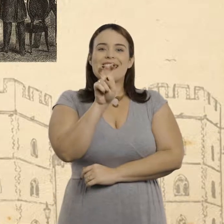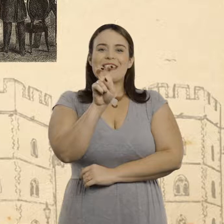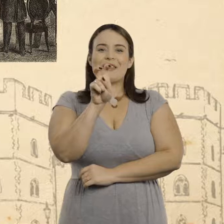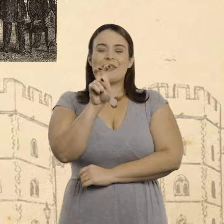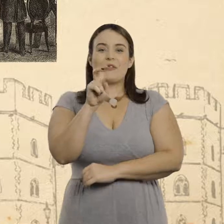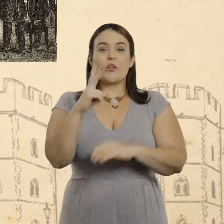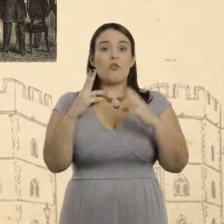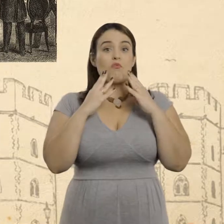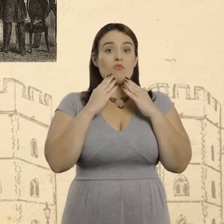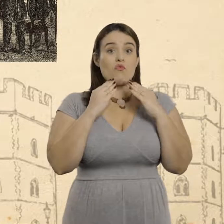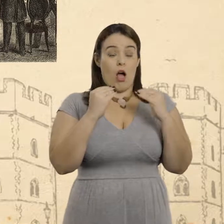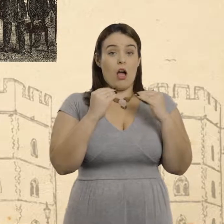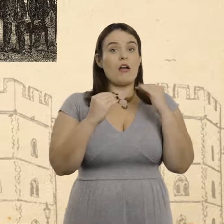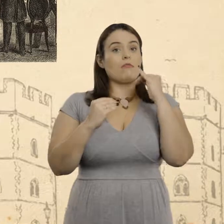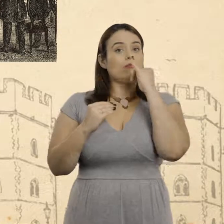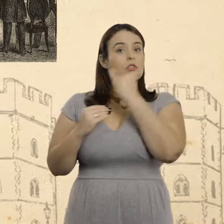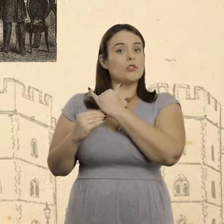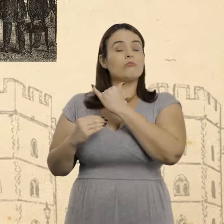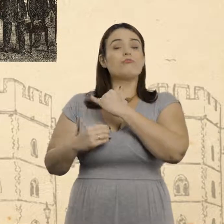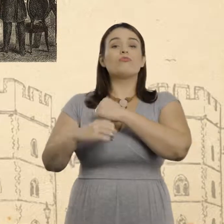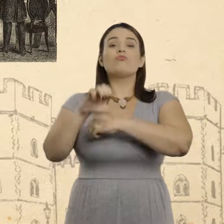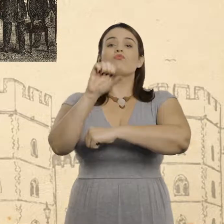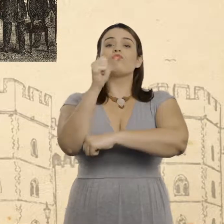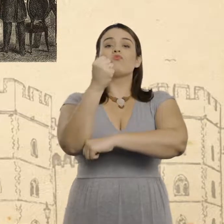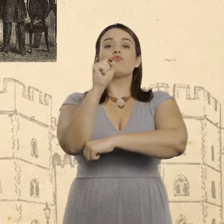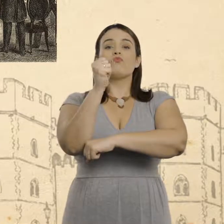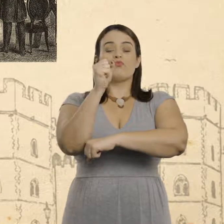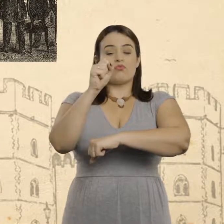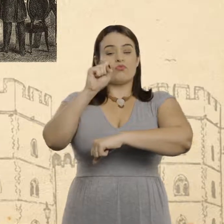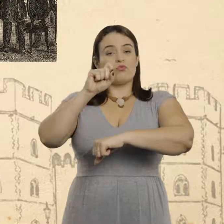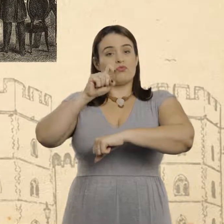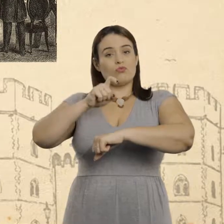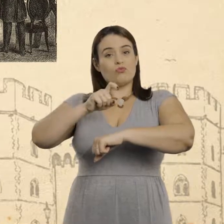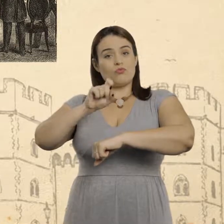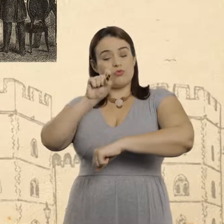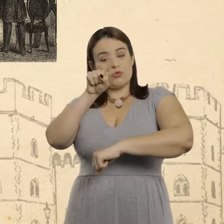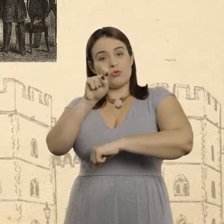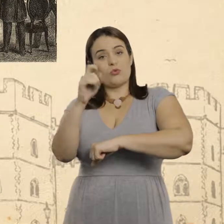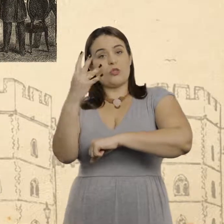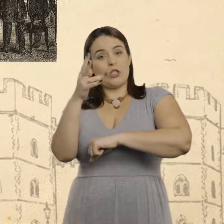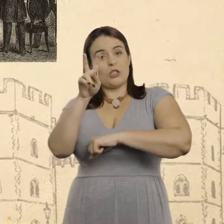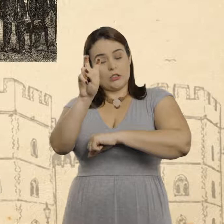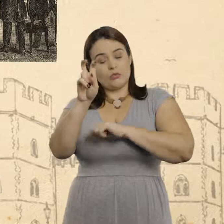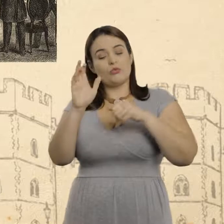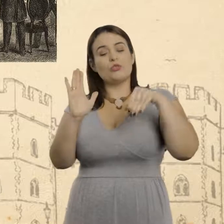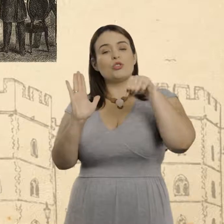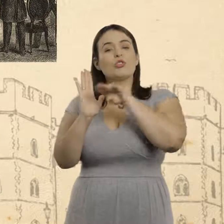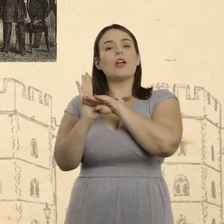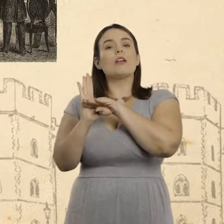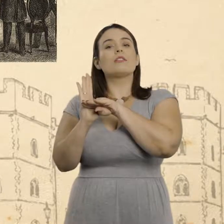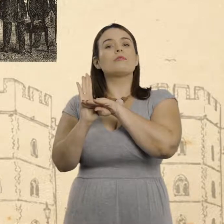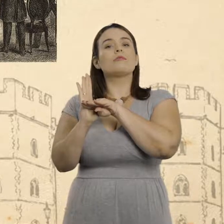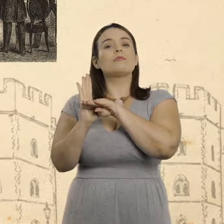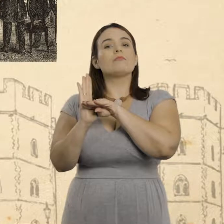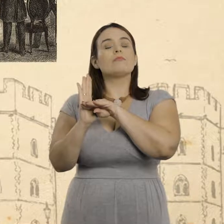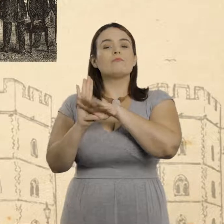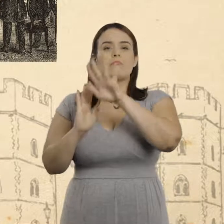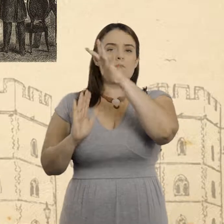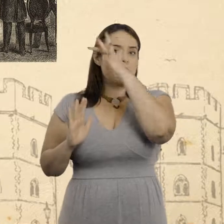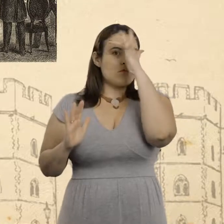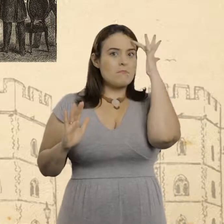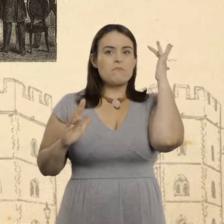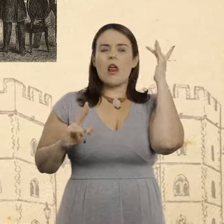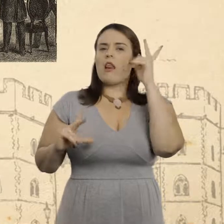25 minutos, e Phileas Fogg tinha dito que estaria às 8 horas e 45 minutos no salão do clube.